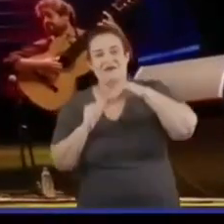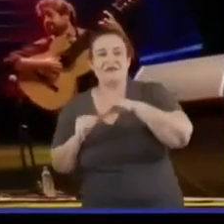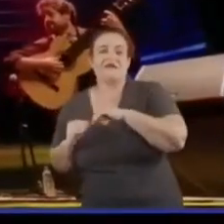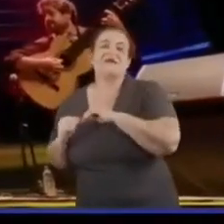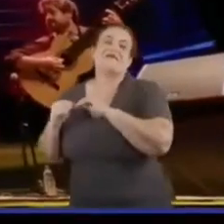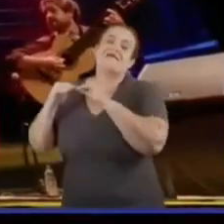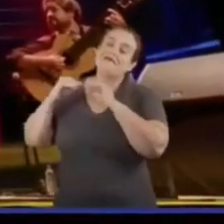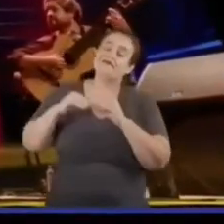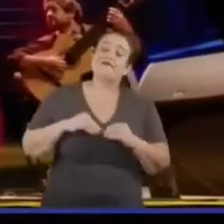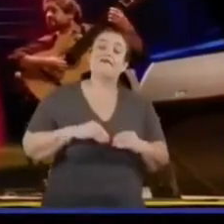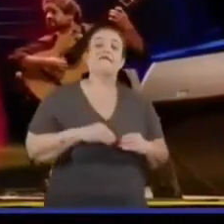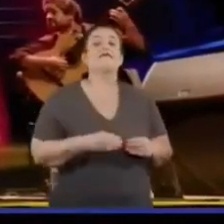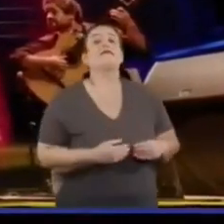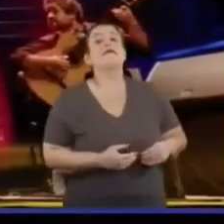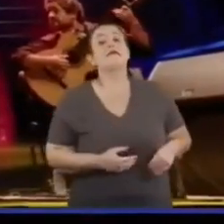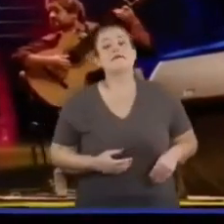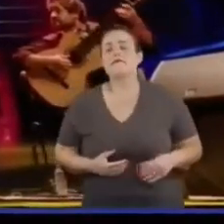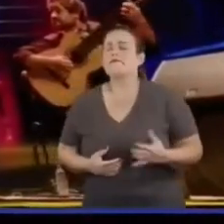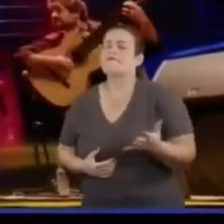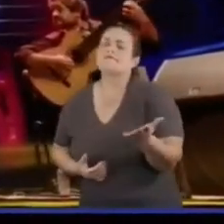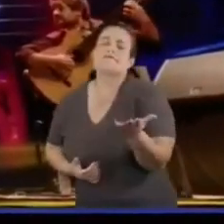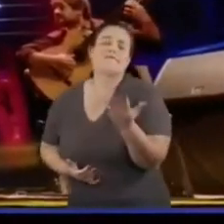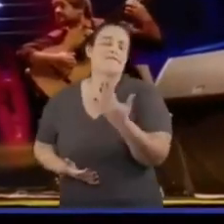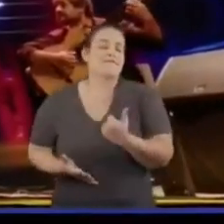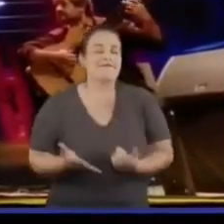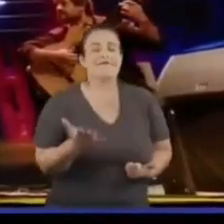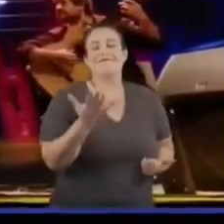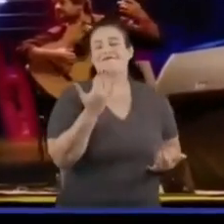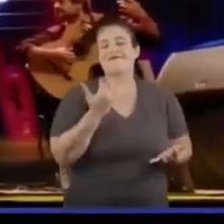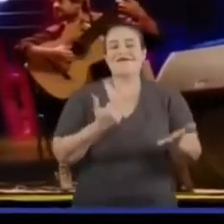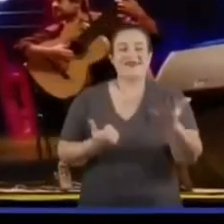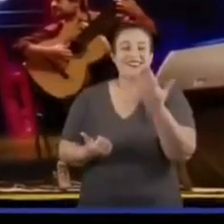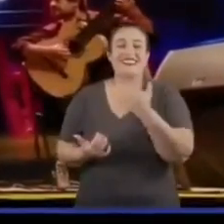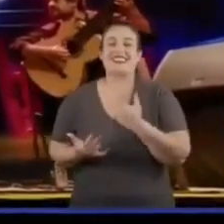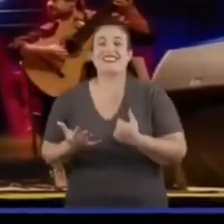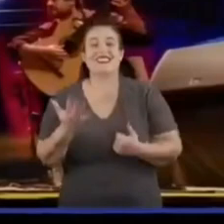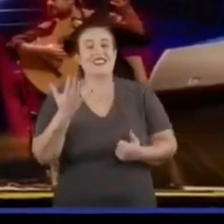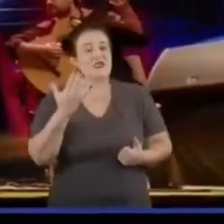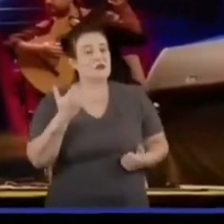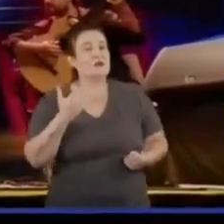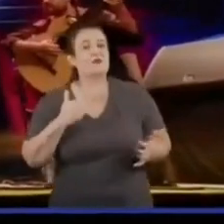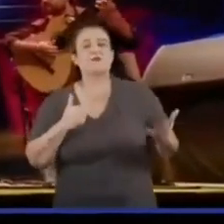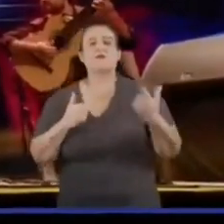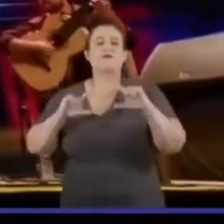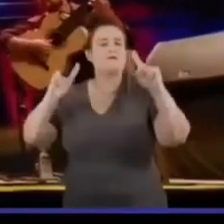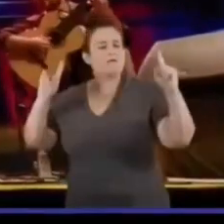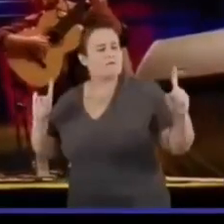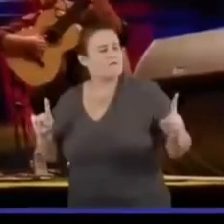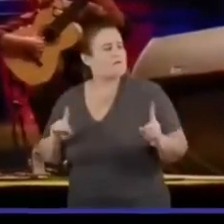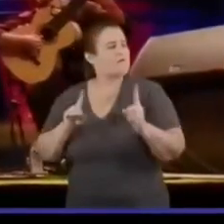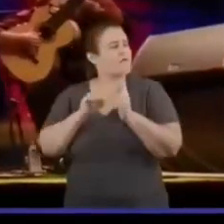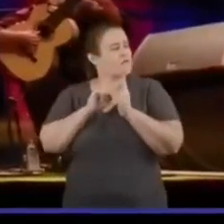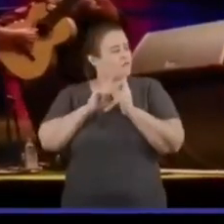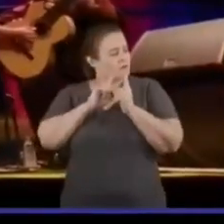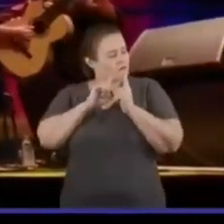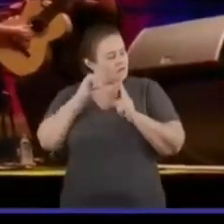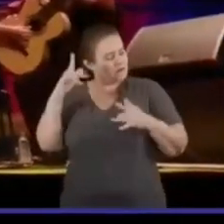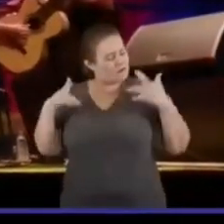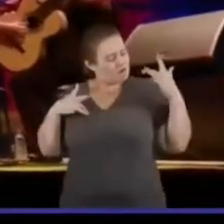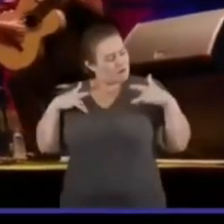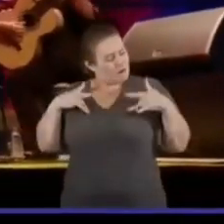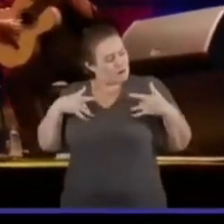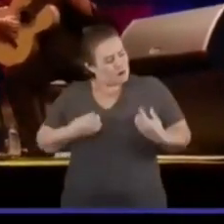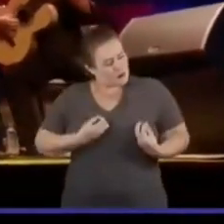teus. Vem matar essa paixão que me devora o